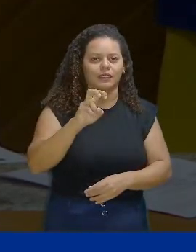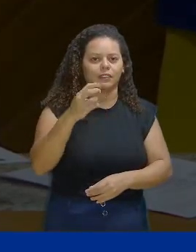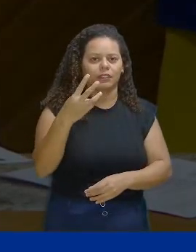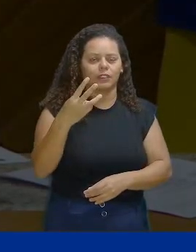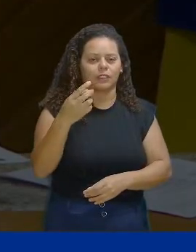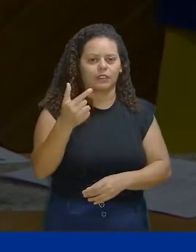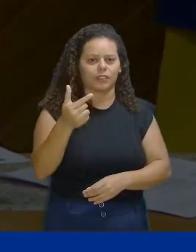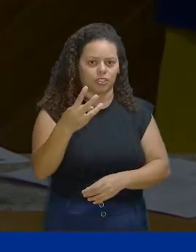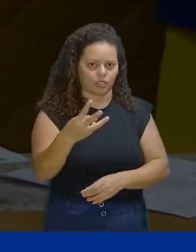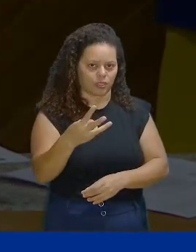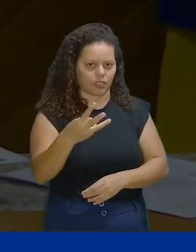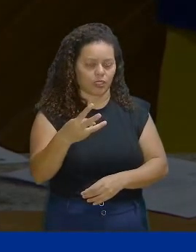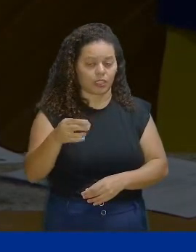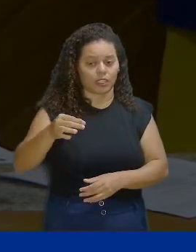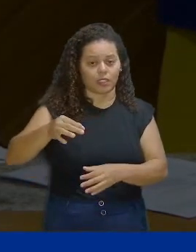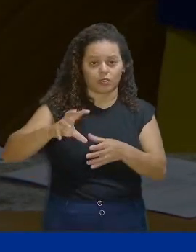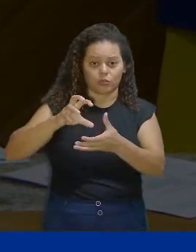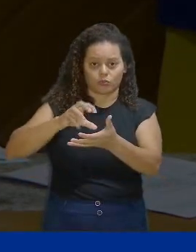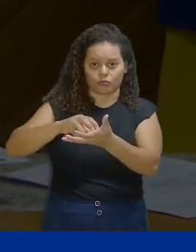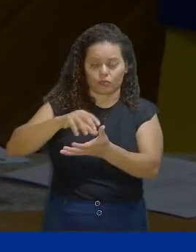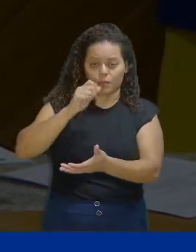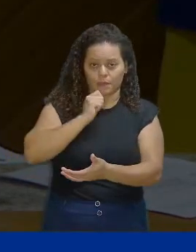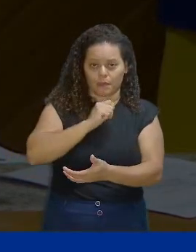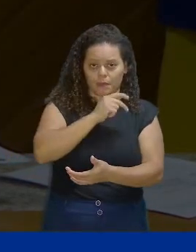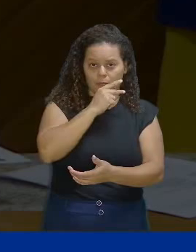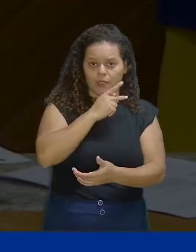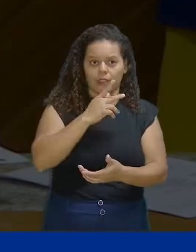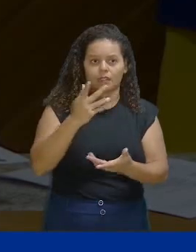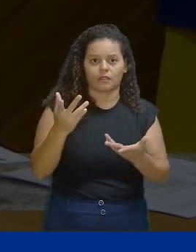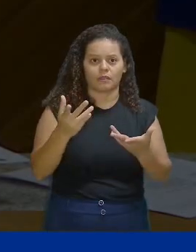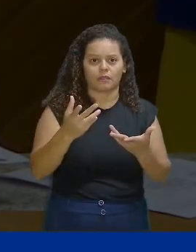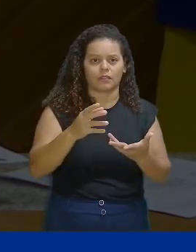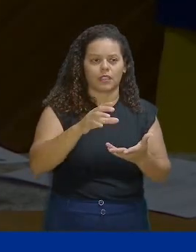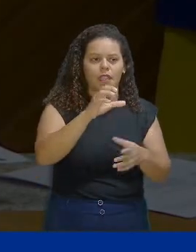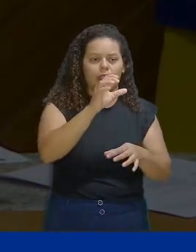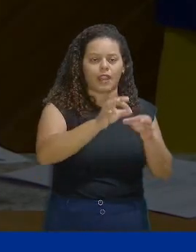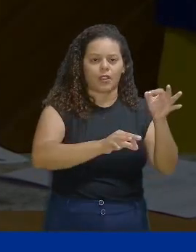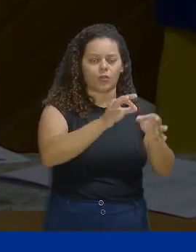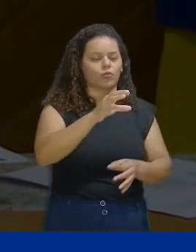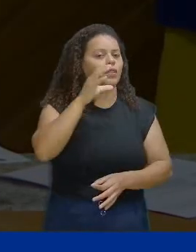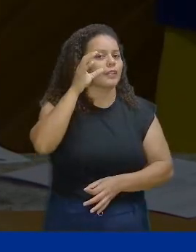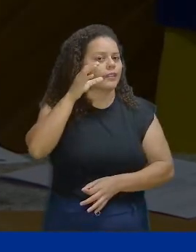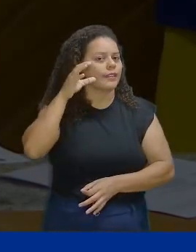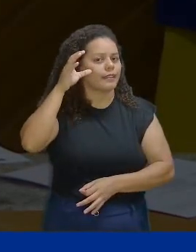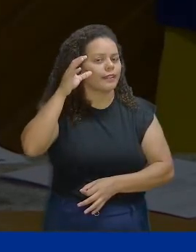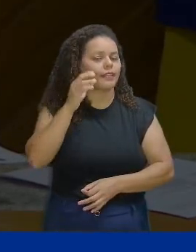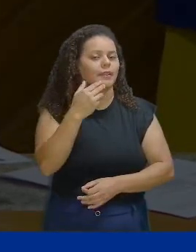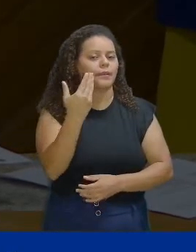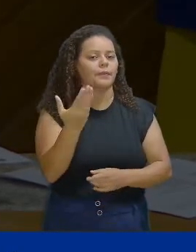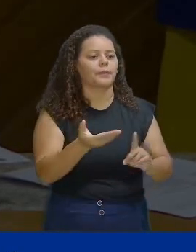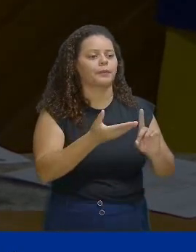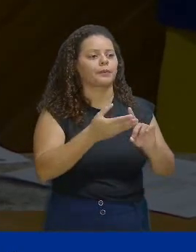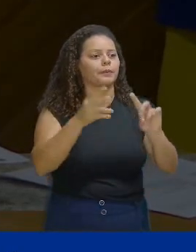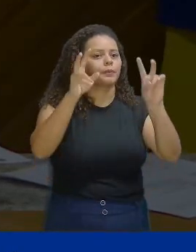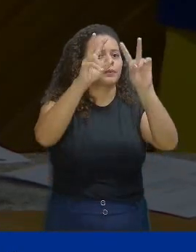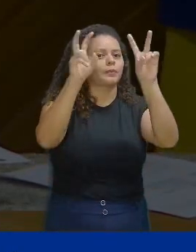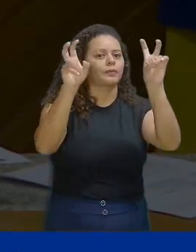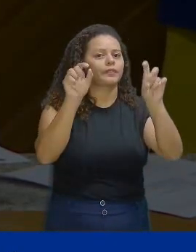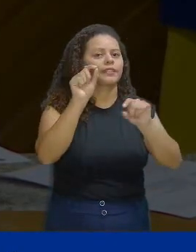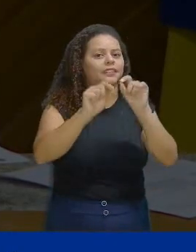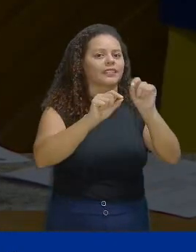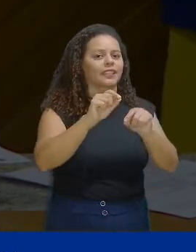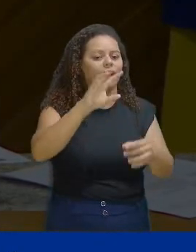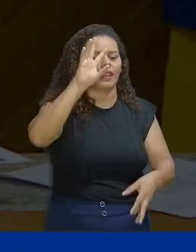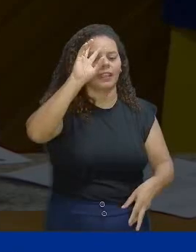0605-3/2023, a origem Macapá, o relator juiz Carmo Antônio, o interessado é o TRE, e o assunto é referendo